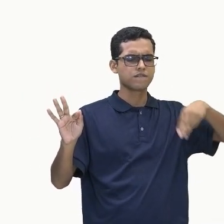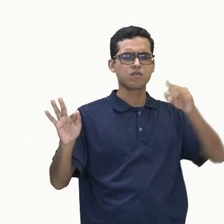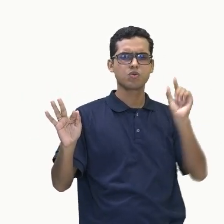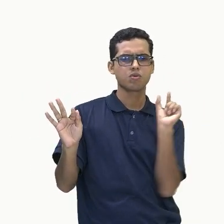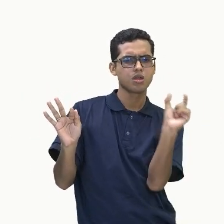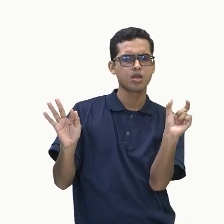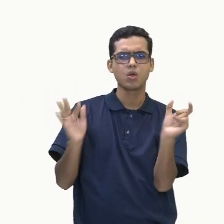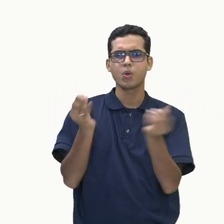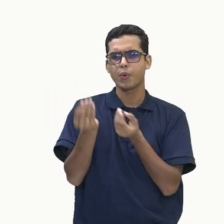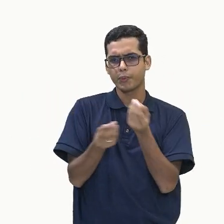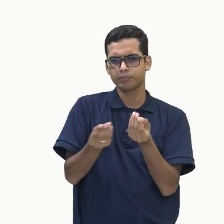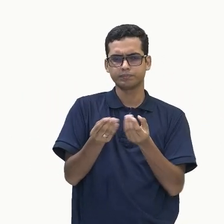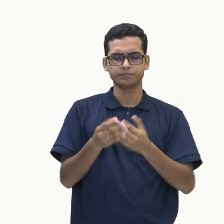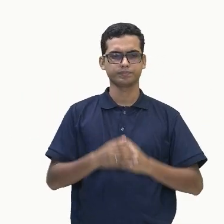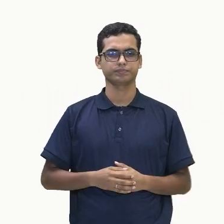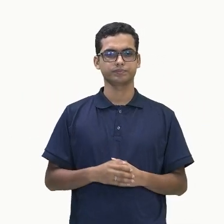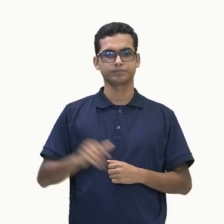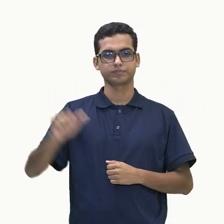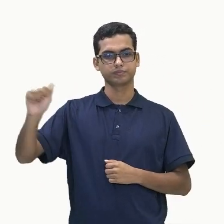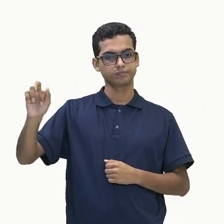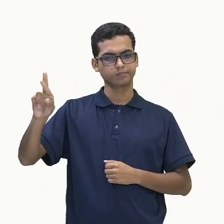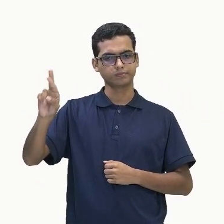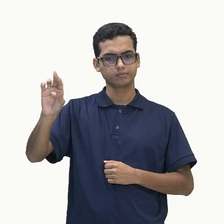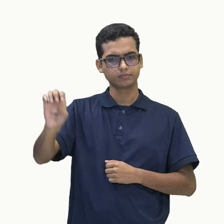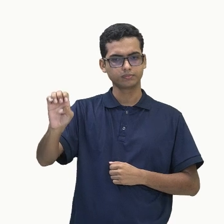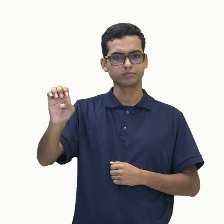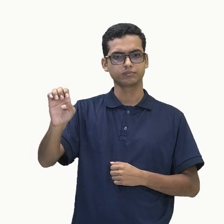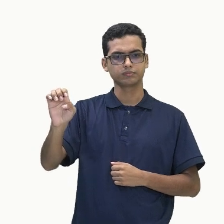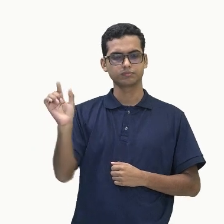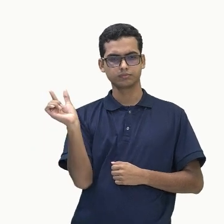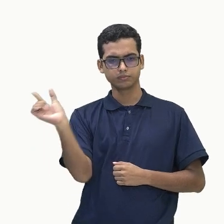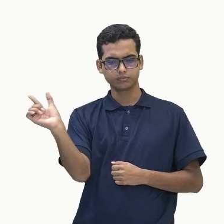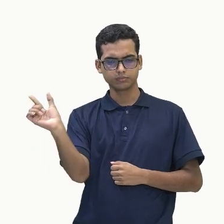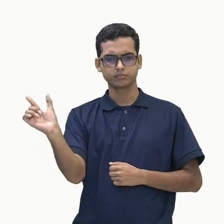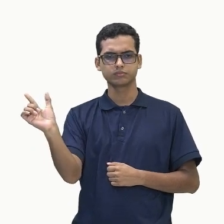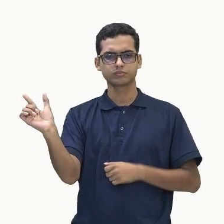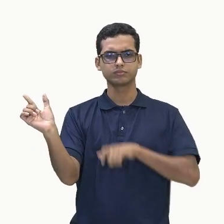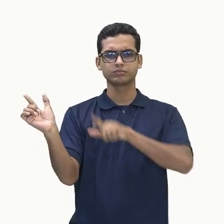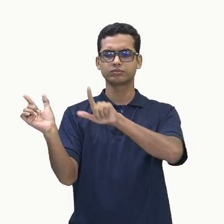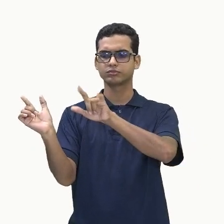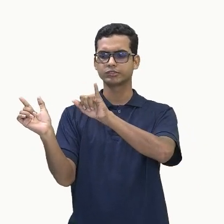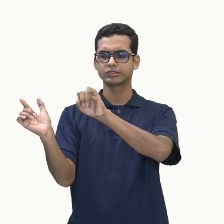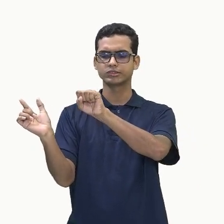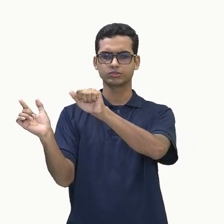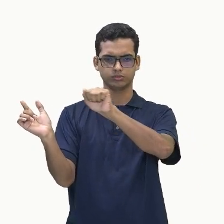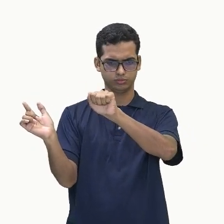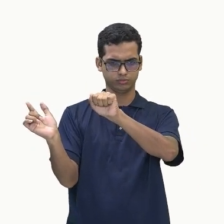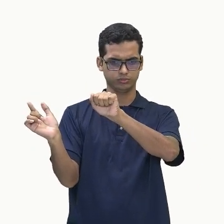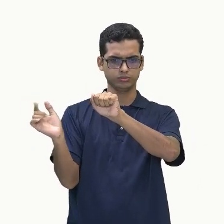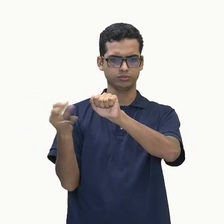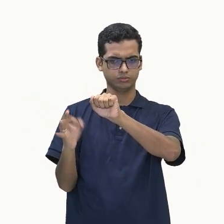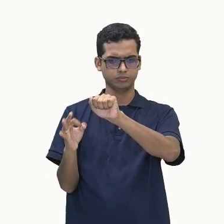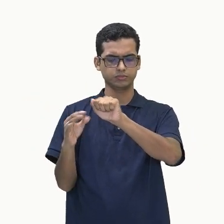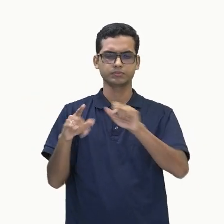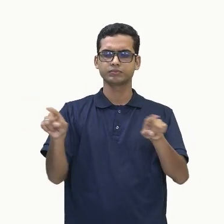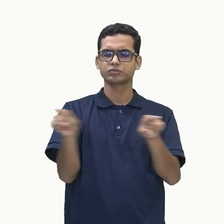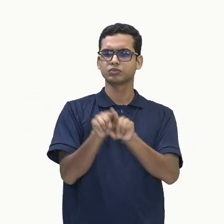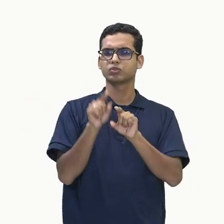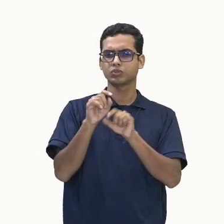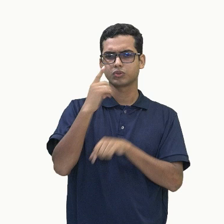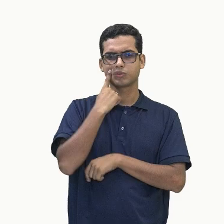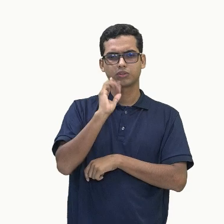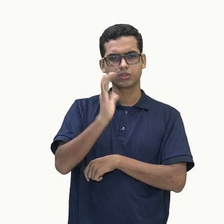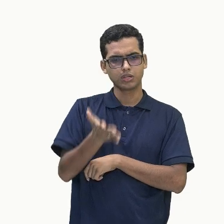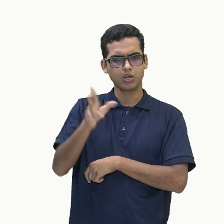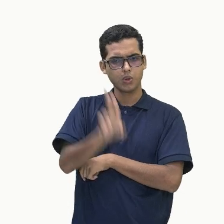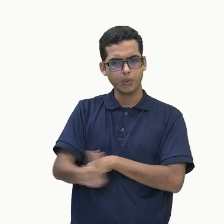Are Lisa and Emma running home? Yes, they are. Aqui eu já usei o